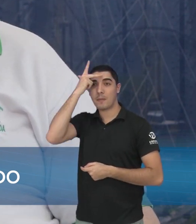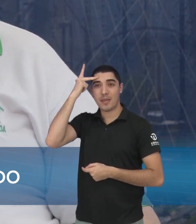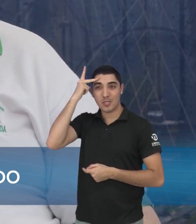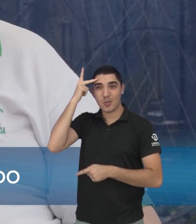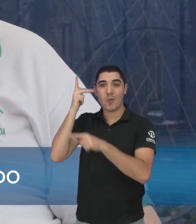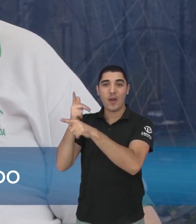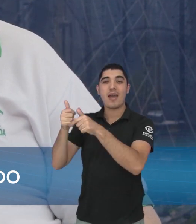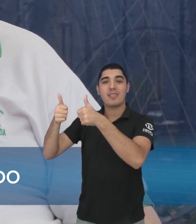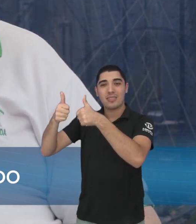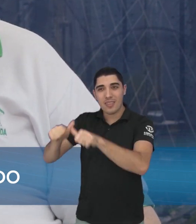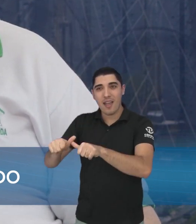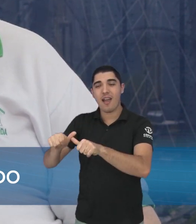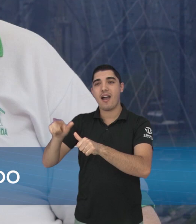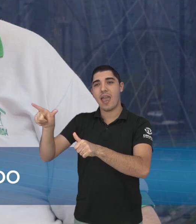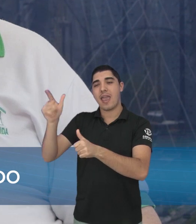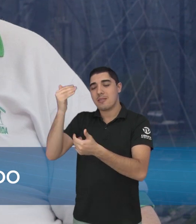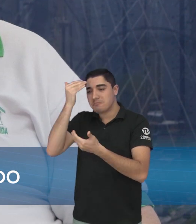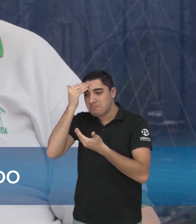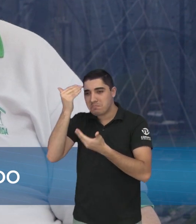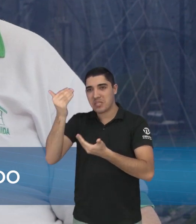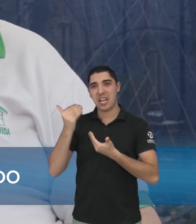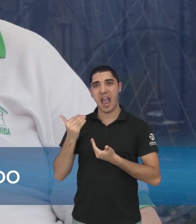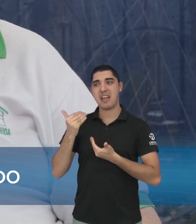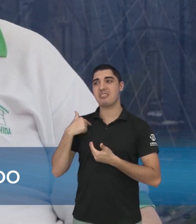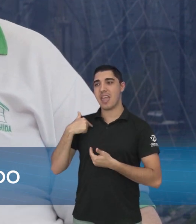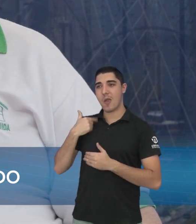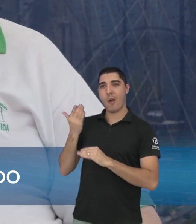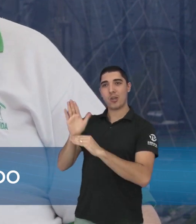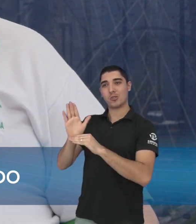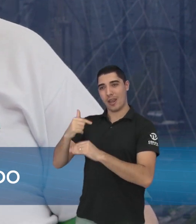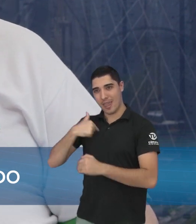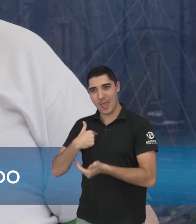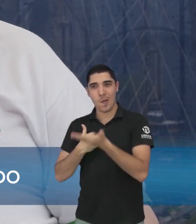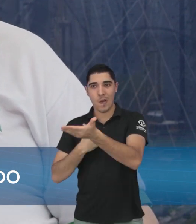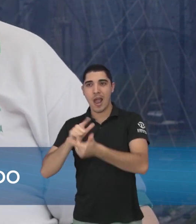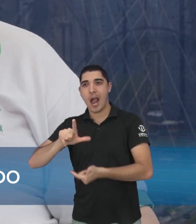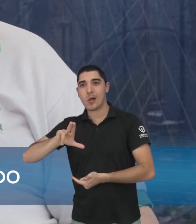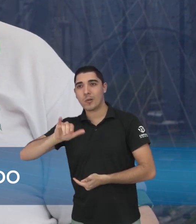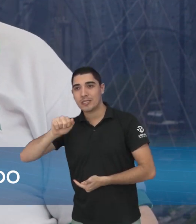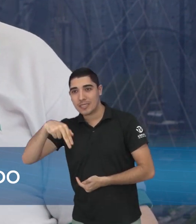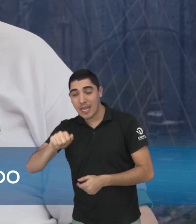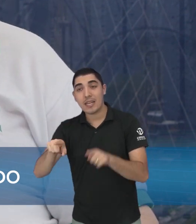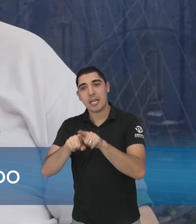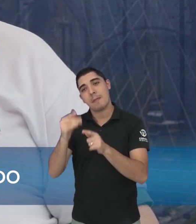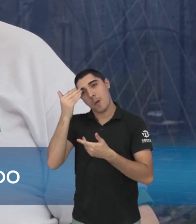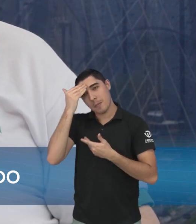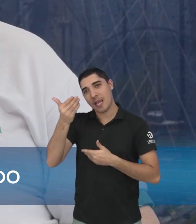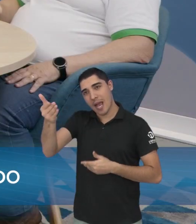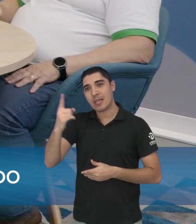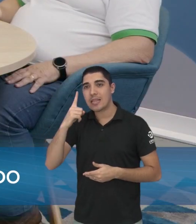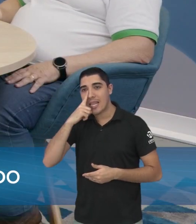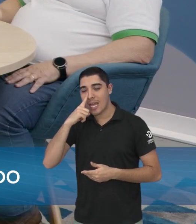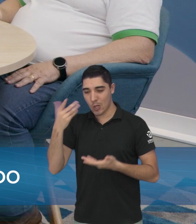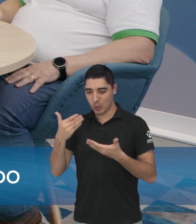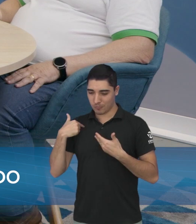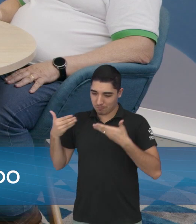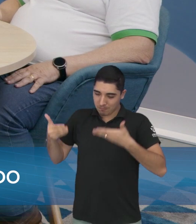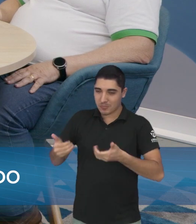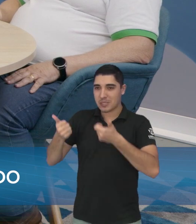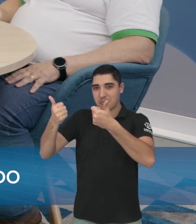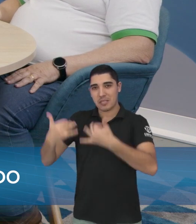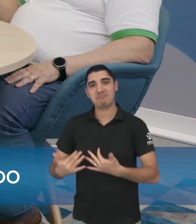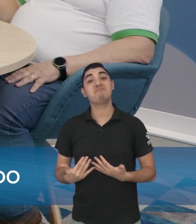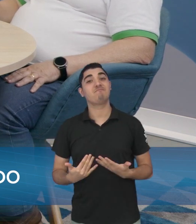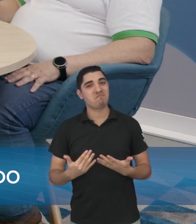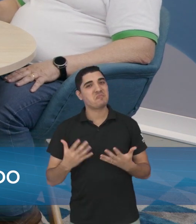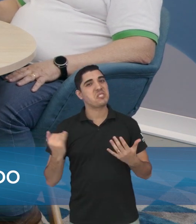agradecendo a nossa ação, minha, da Luciana, e por isso a nossa gratidão pela oportunidade de estar aqui hoje. De todo mundo que atua por